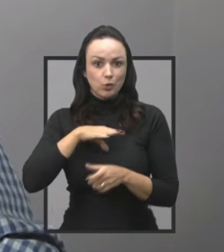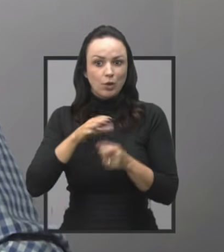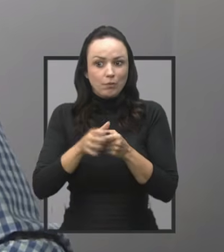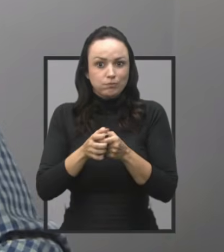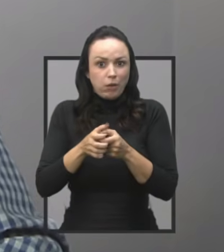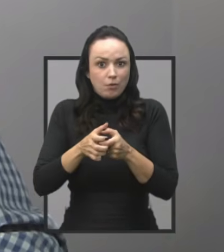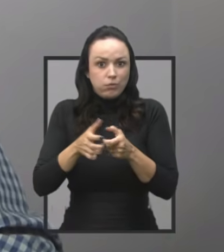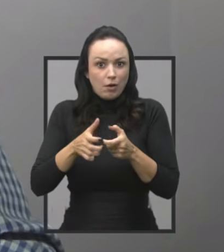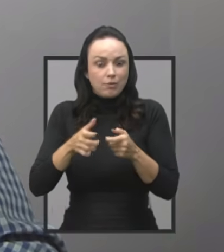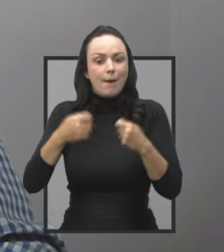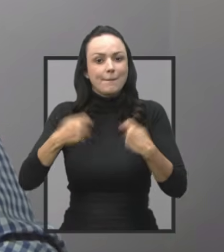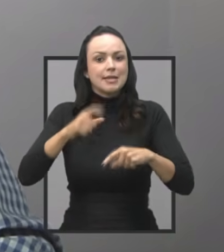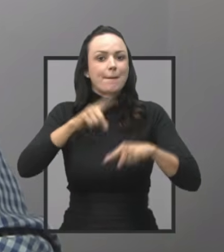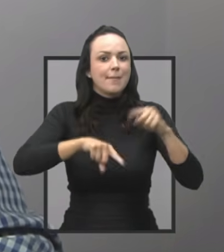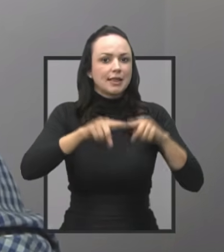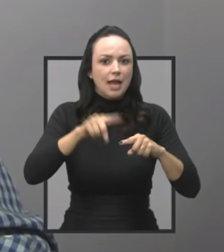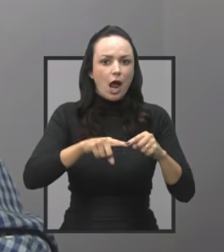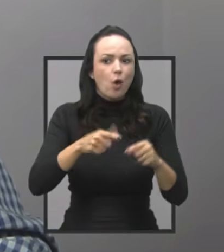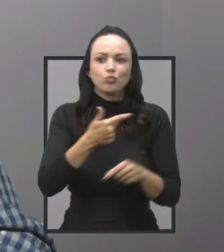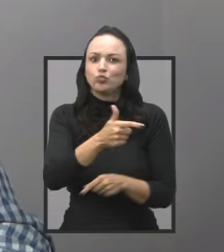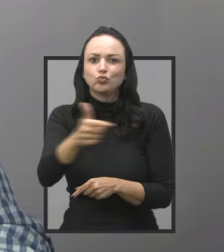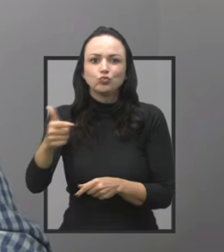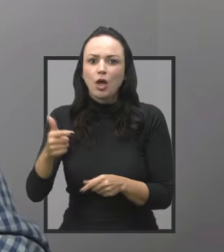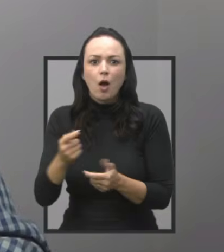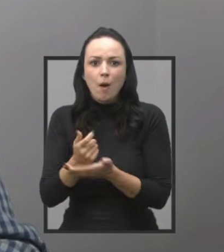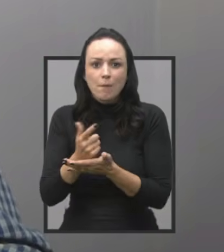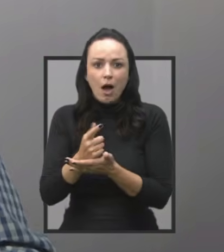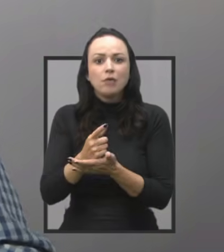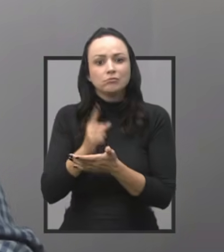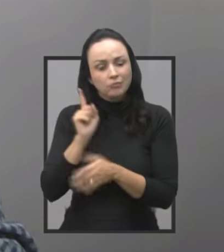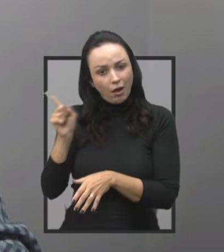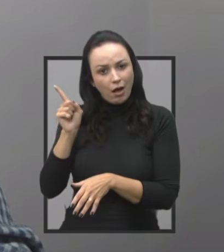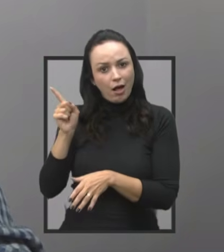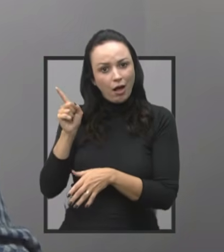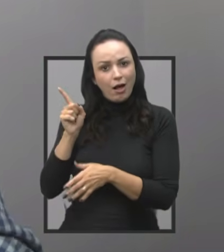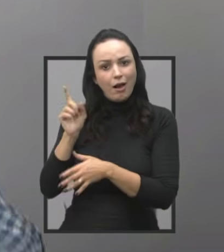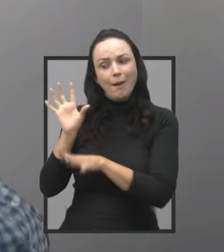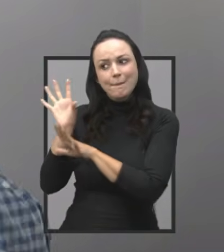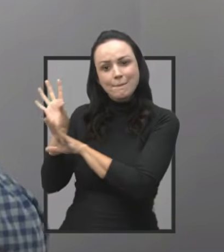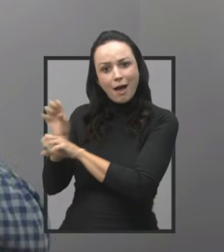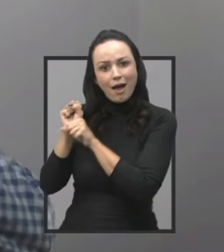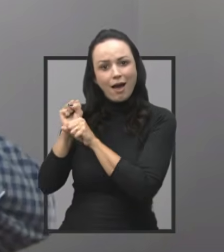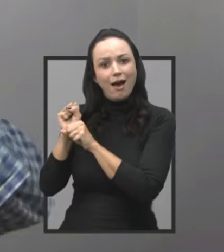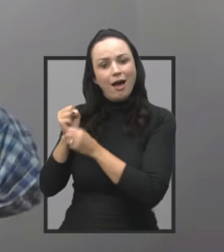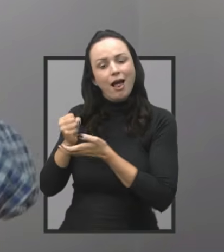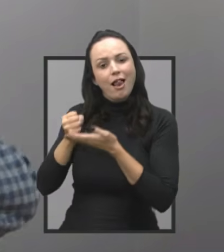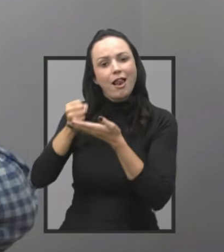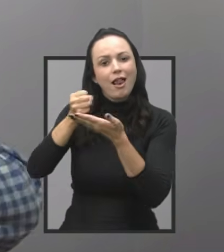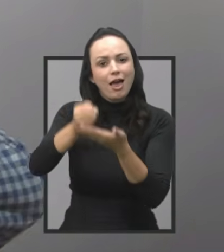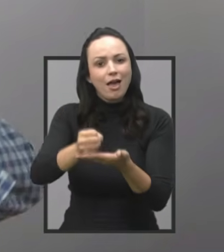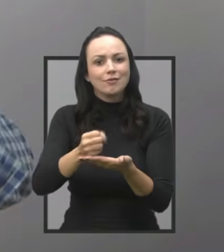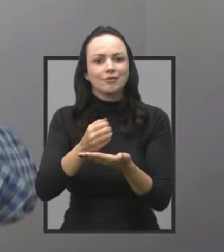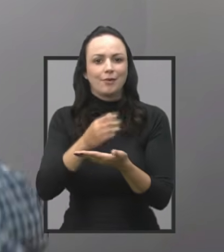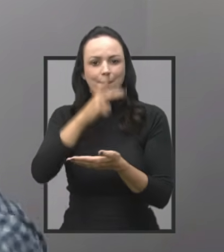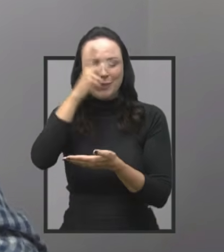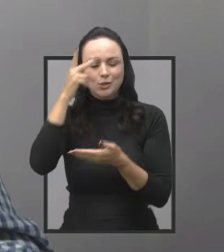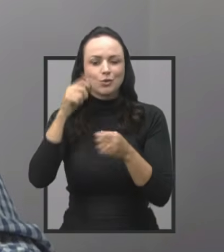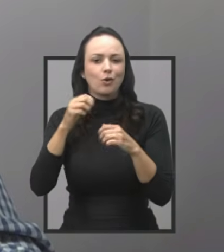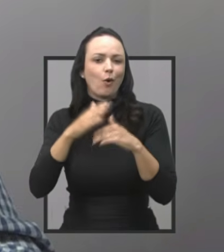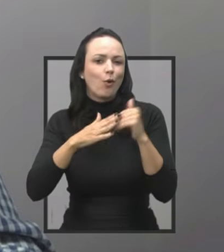poucos, precisava de material, não tinha aqui material, ele trazia para as pessoas começar a fazer sua